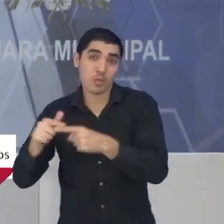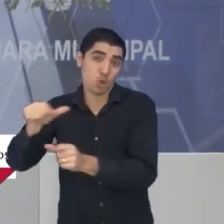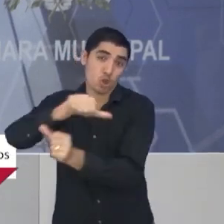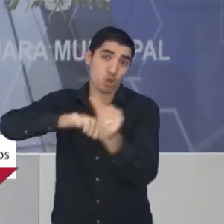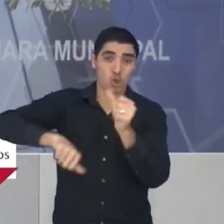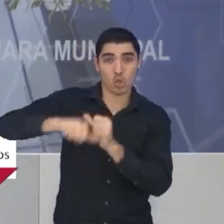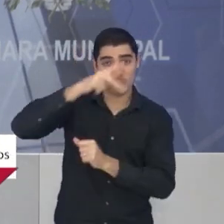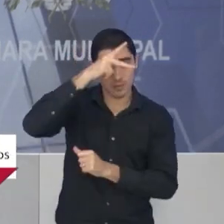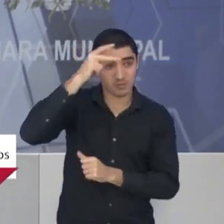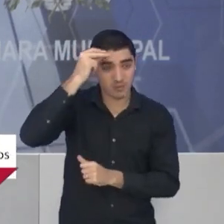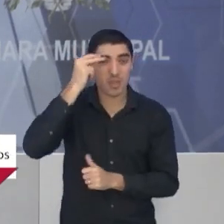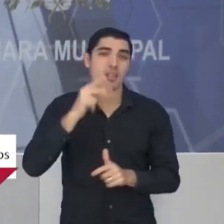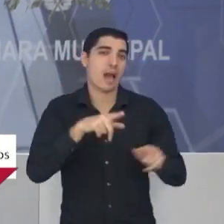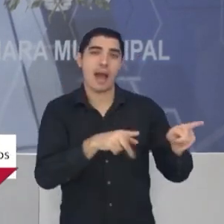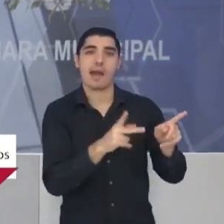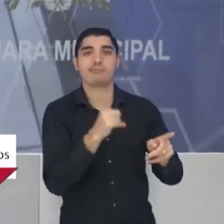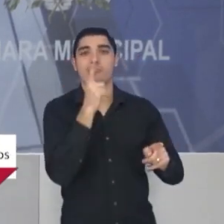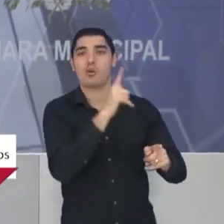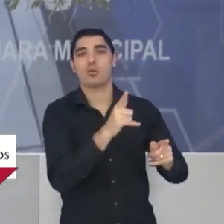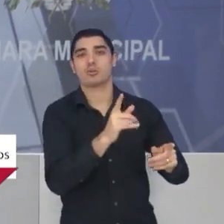proibição do artigo